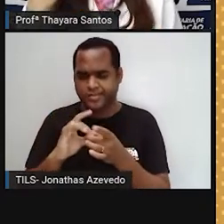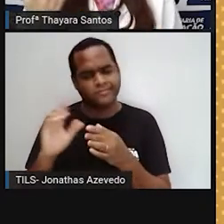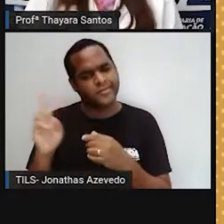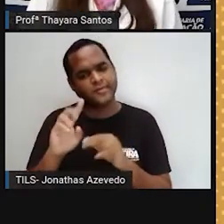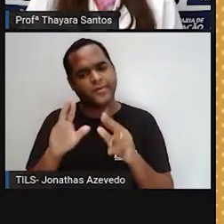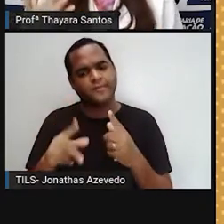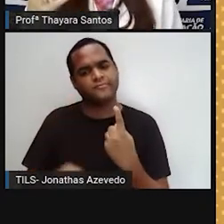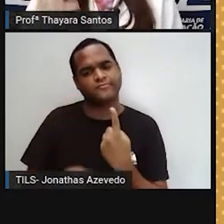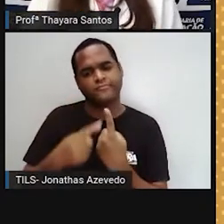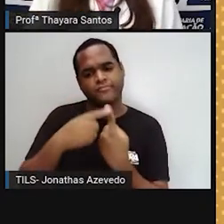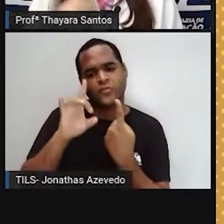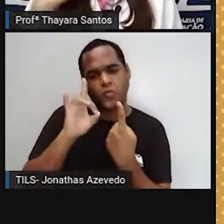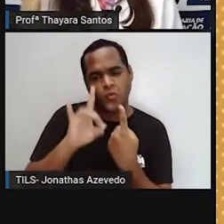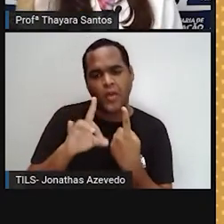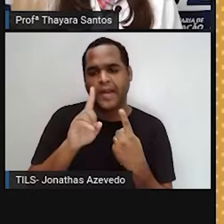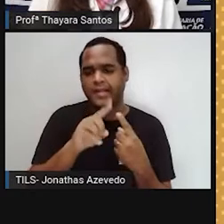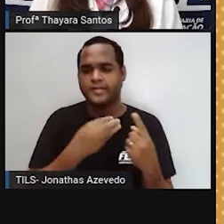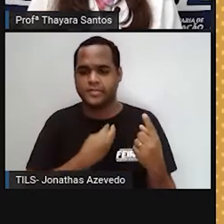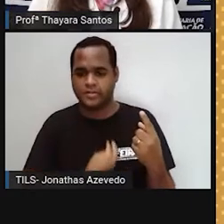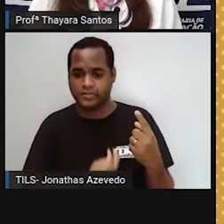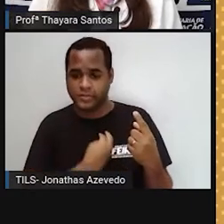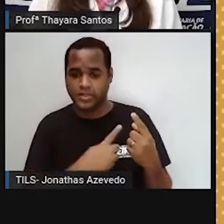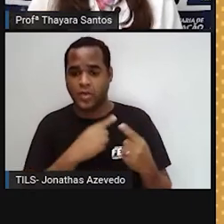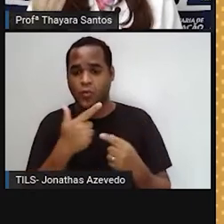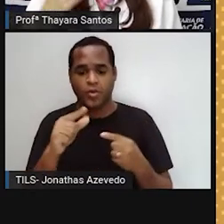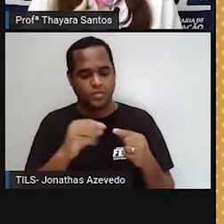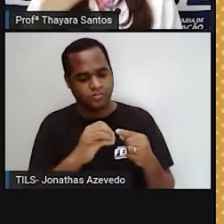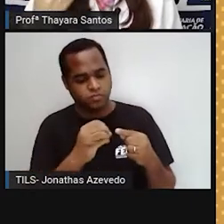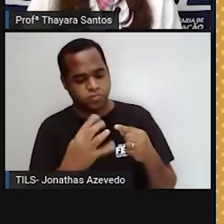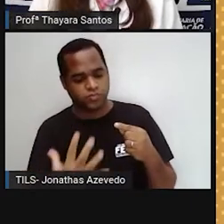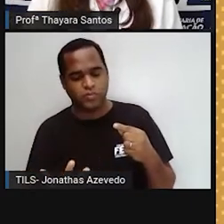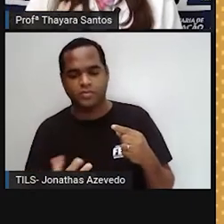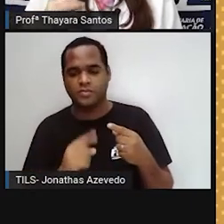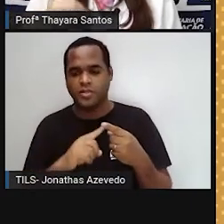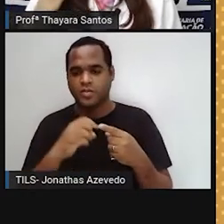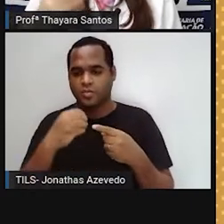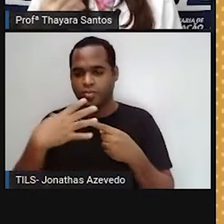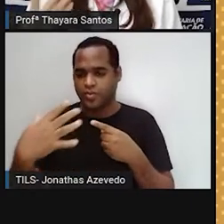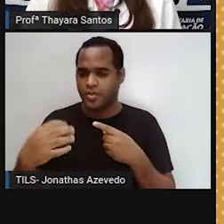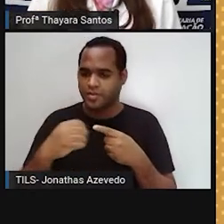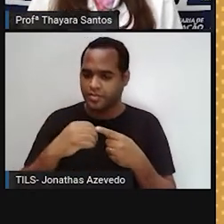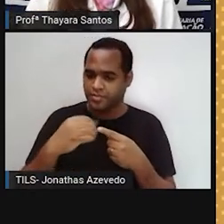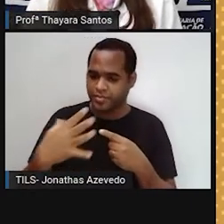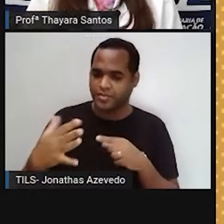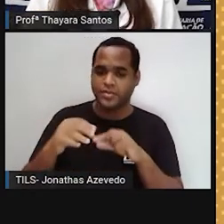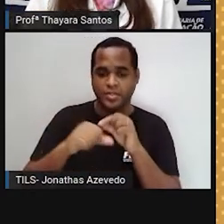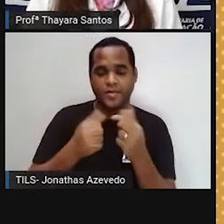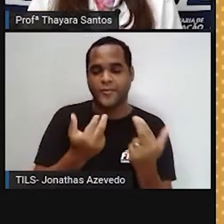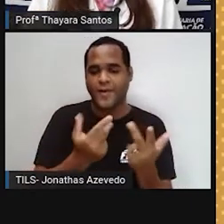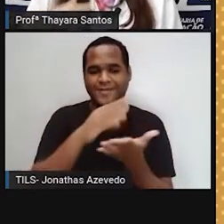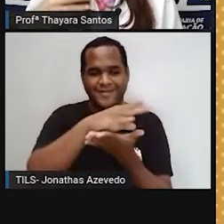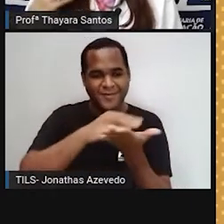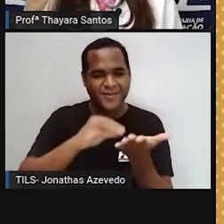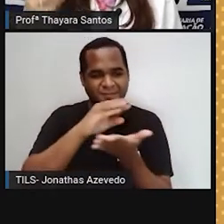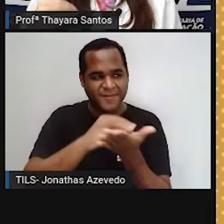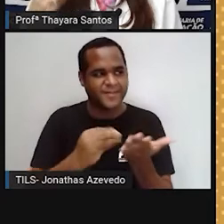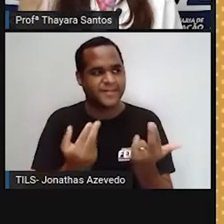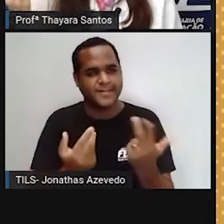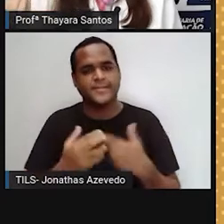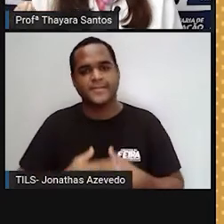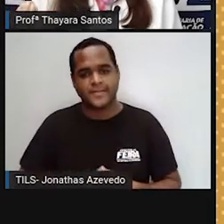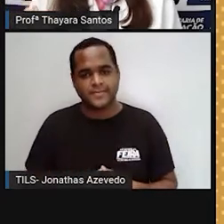organismo sozinho que vai dar origem a um outro organismo que vai ser geneticamente igual a ele. Na